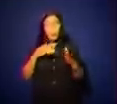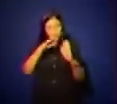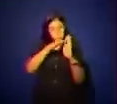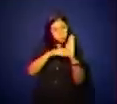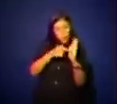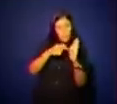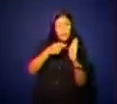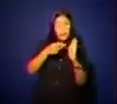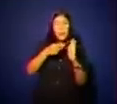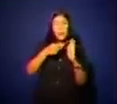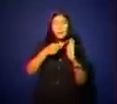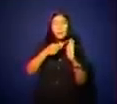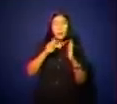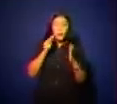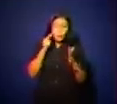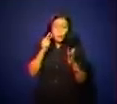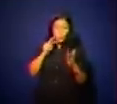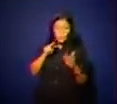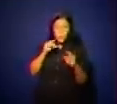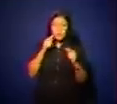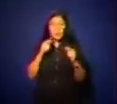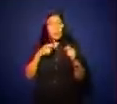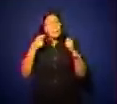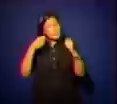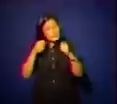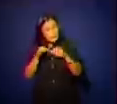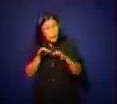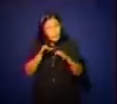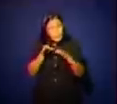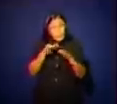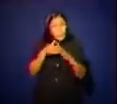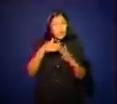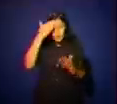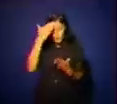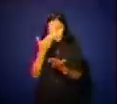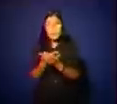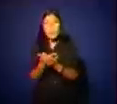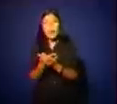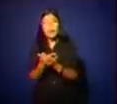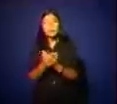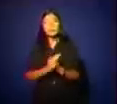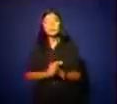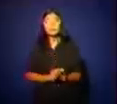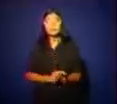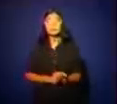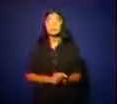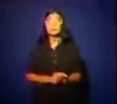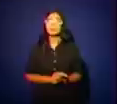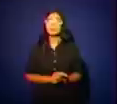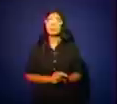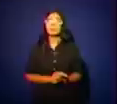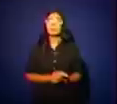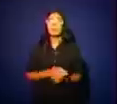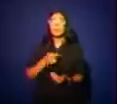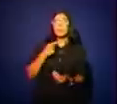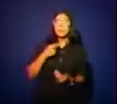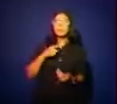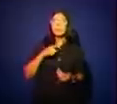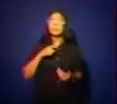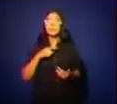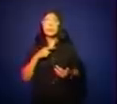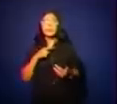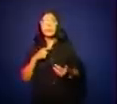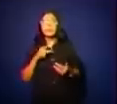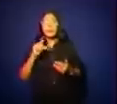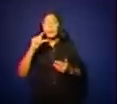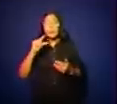e enquanto esse acabou-se fiscal não tiver pronto confiança que o déficit fiscal oceano Vai ser